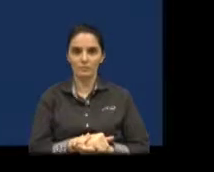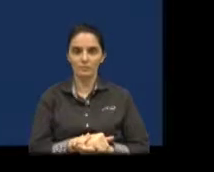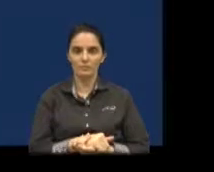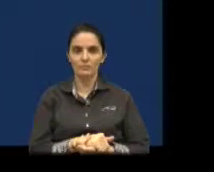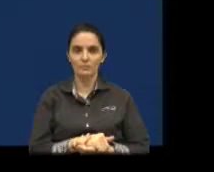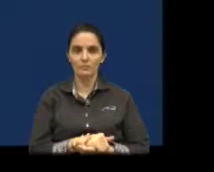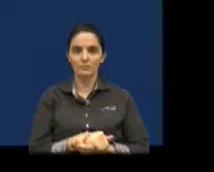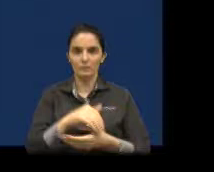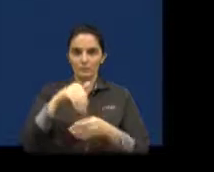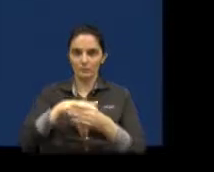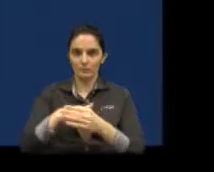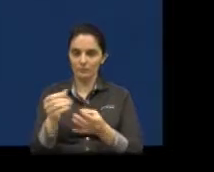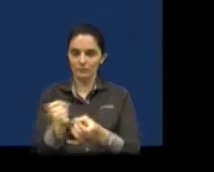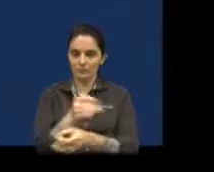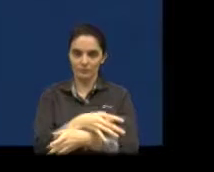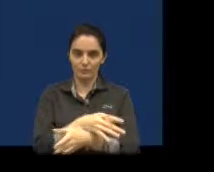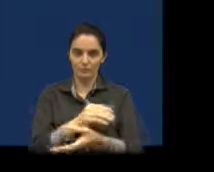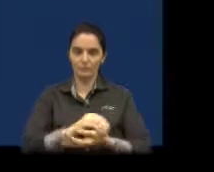Está encerrada a votação.